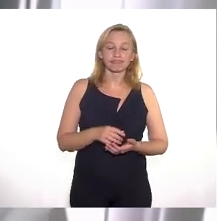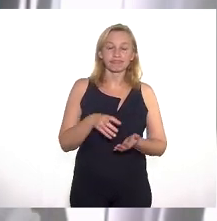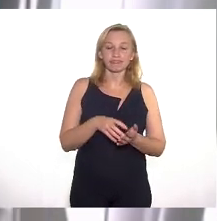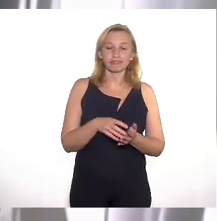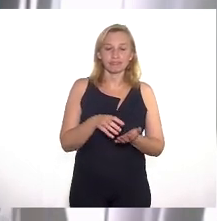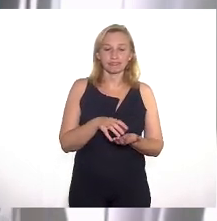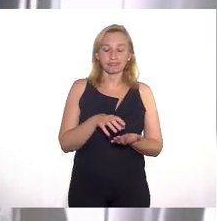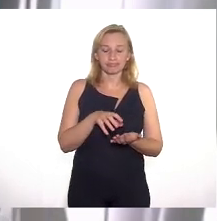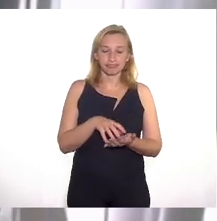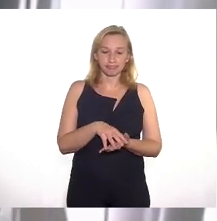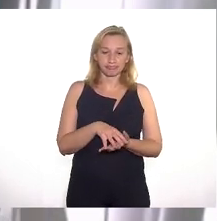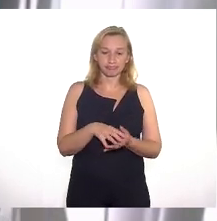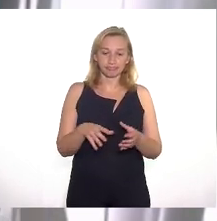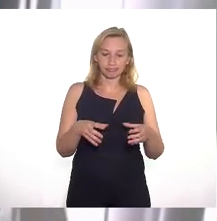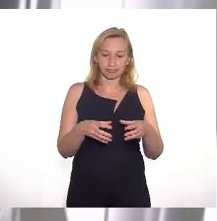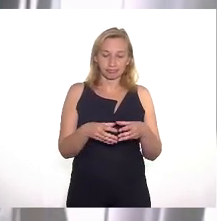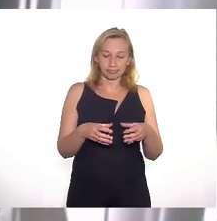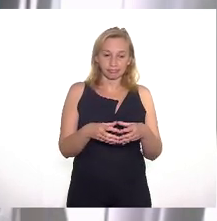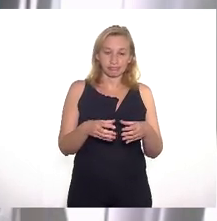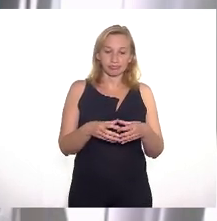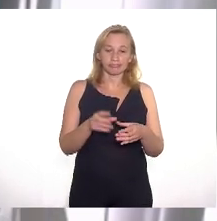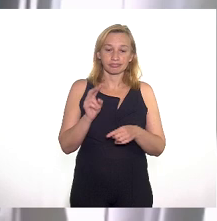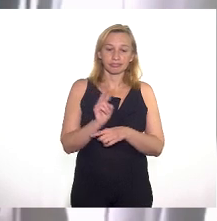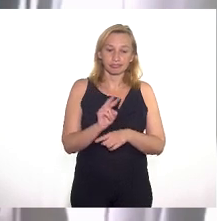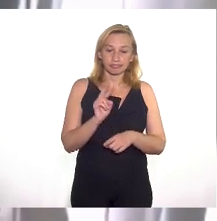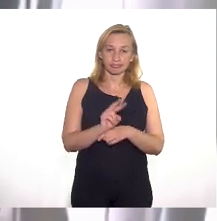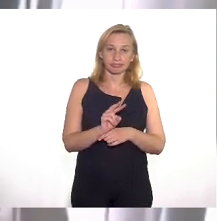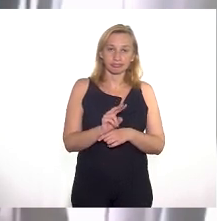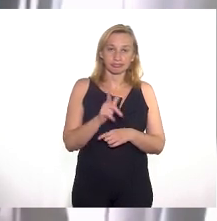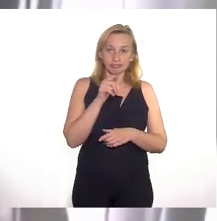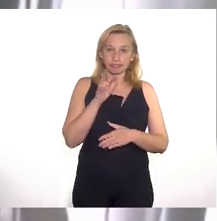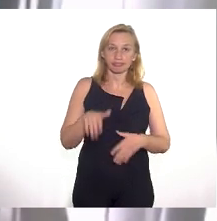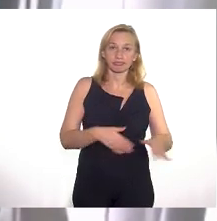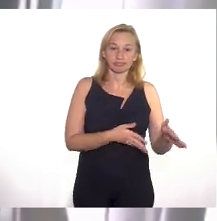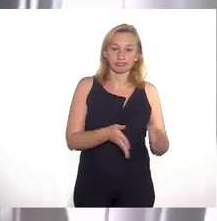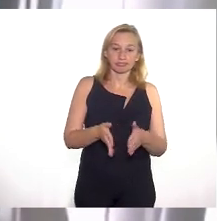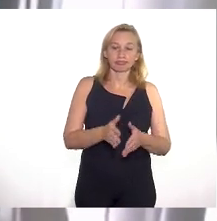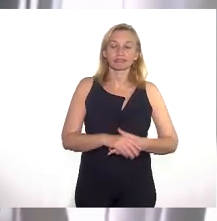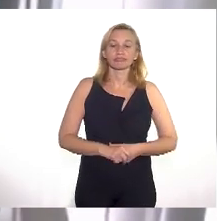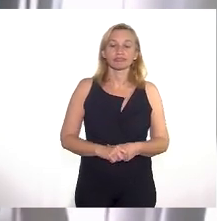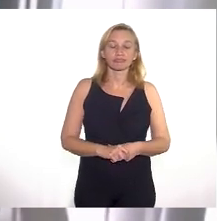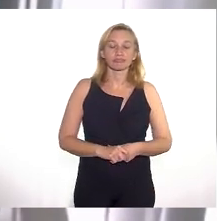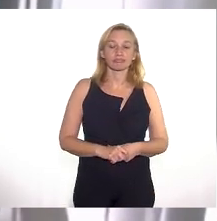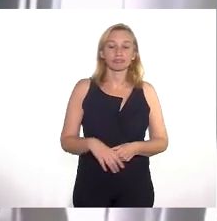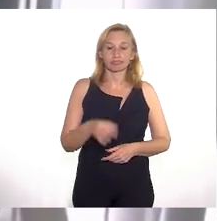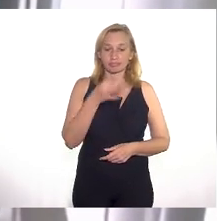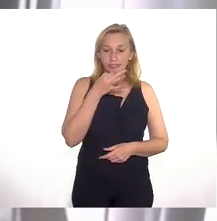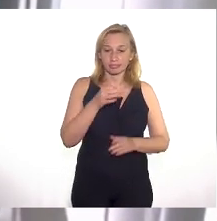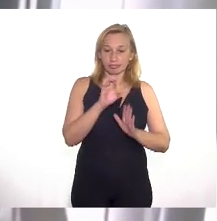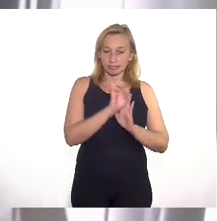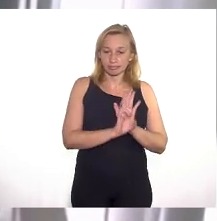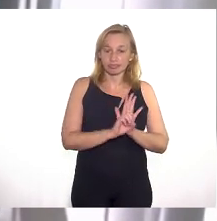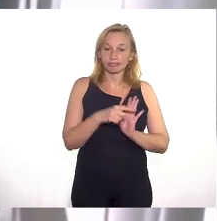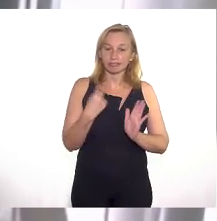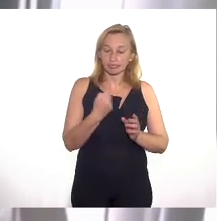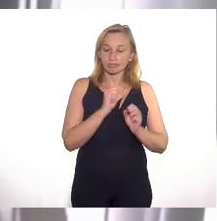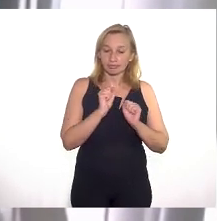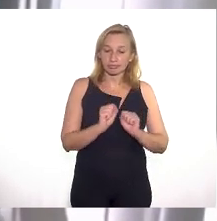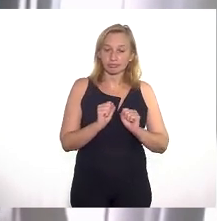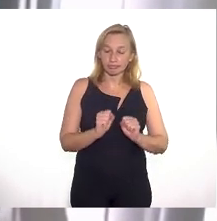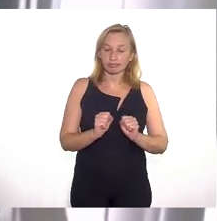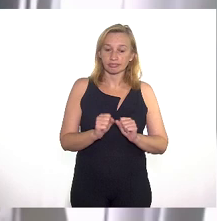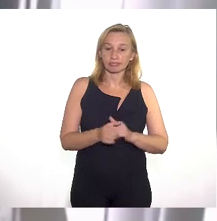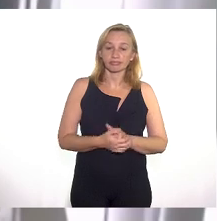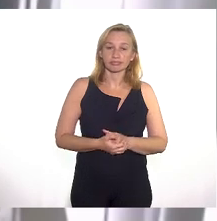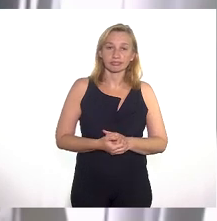fluminense de preservação, de rios de preservação permanente, eu sugeri numa emenda, Minc, que a gente pudesse ter muita